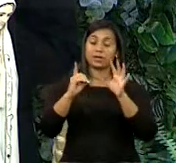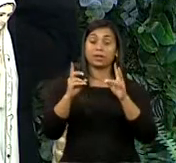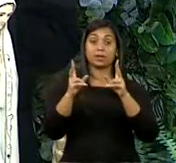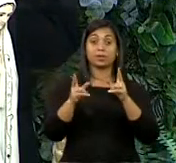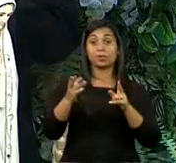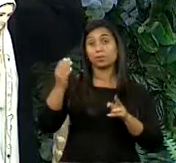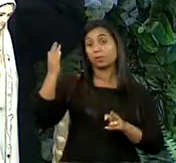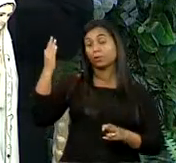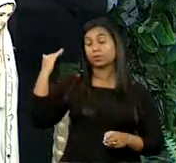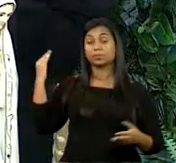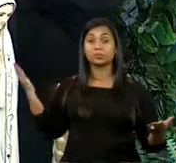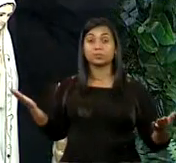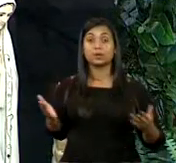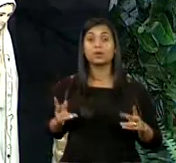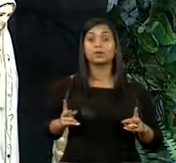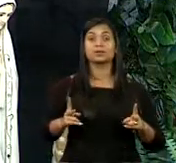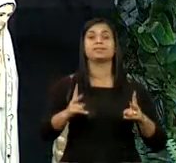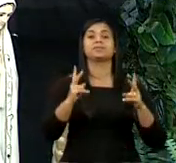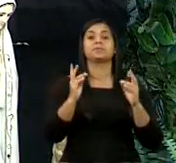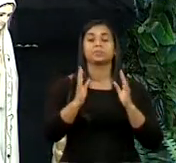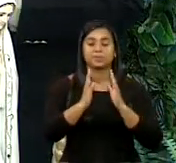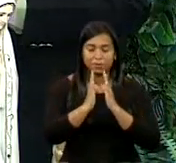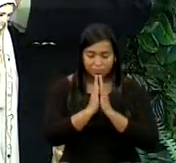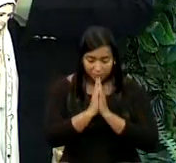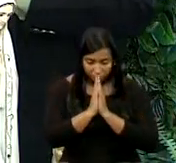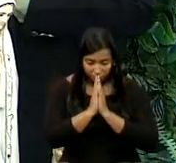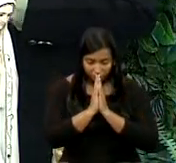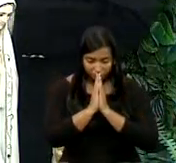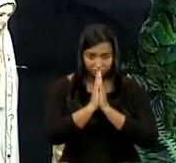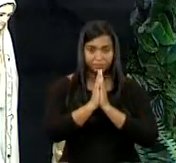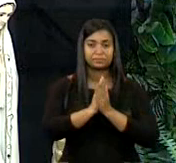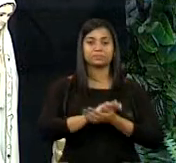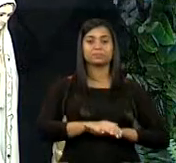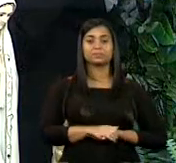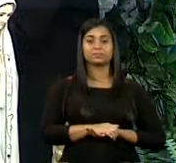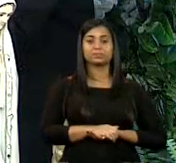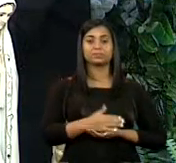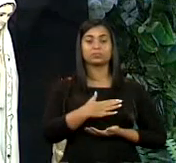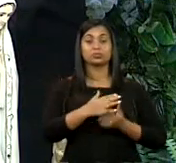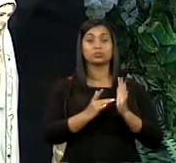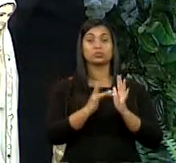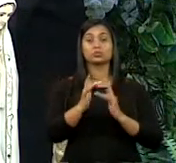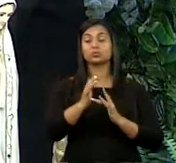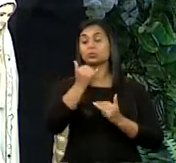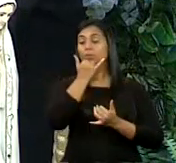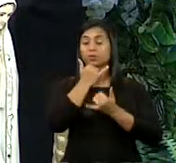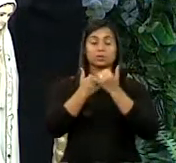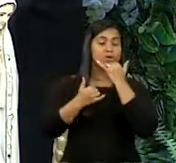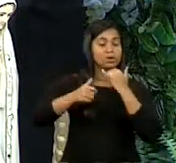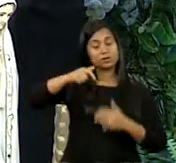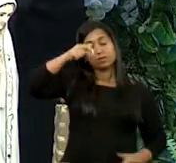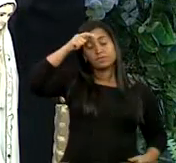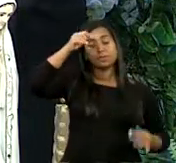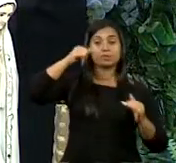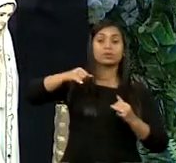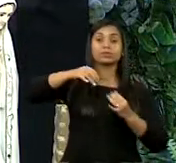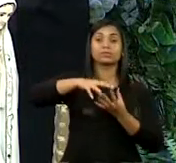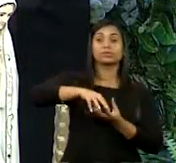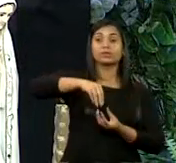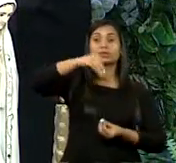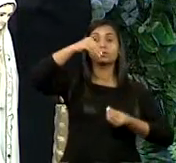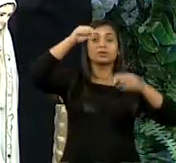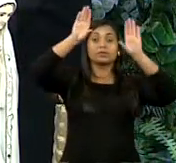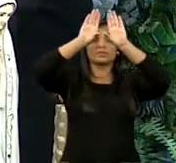ao Espírito Santo, como era no princípio, agora e sempre. Amém. Ó meu Jesus, perdoai-nos, livrai-nos do fogo